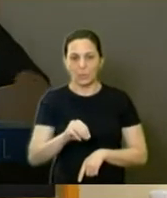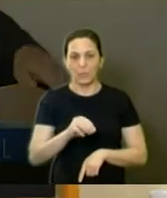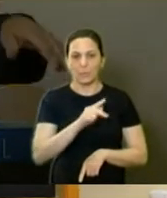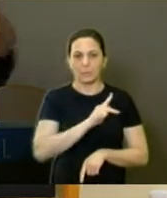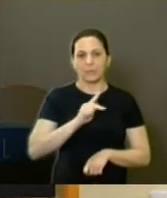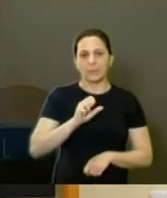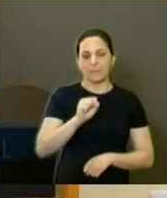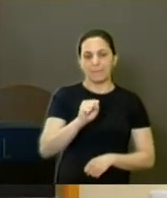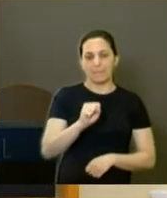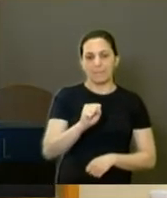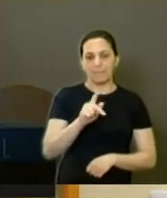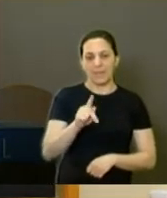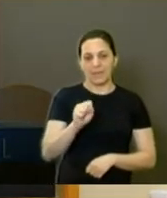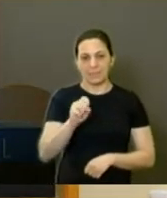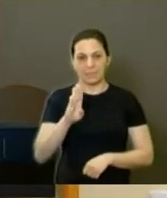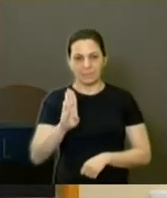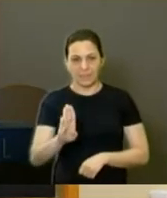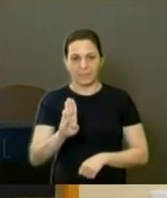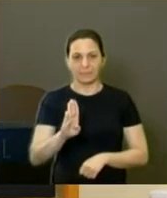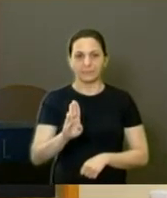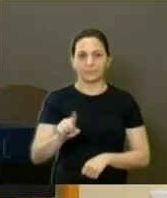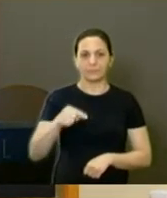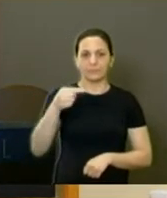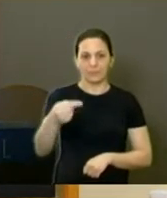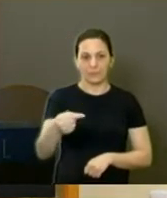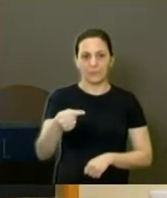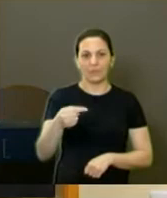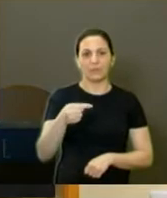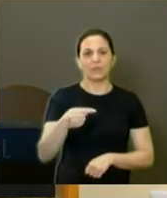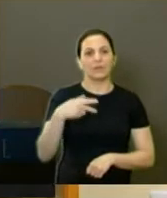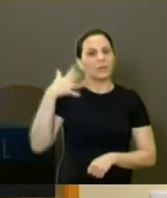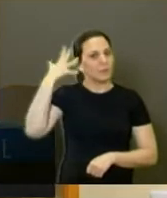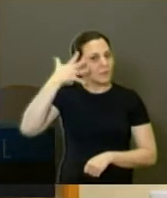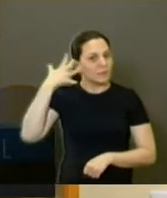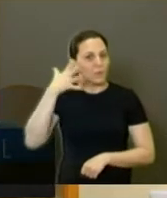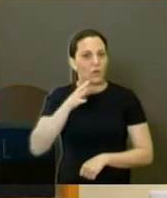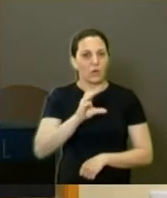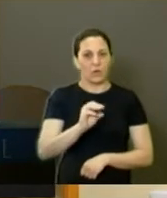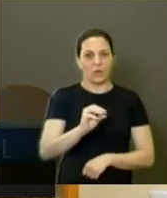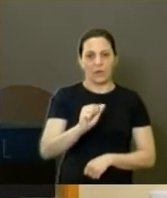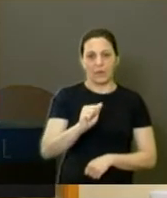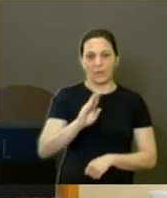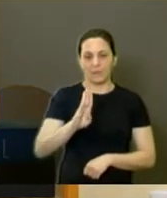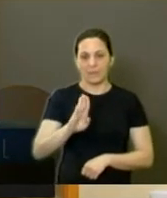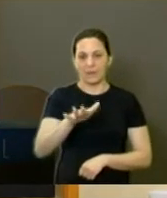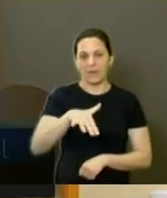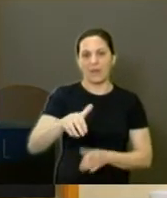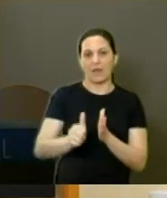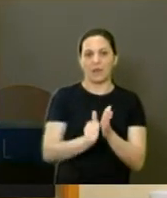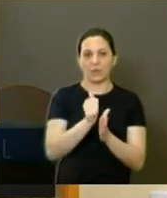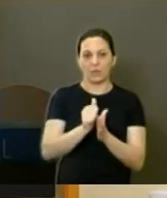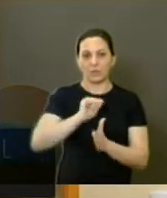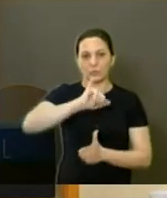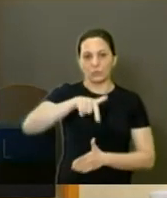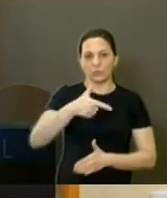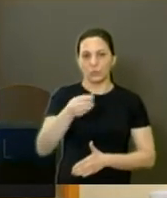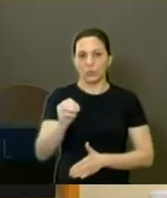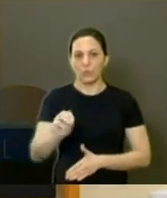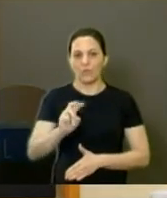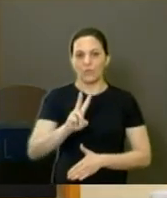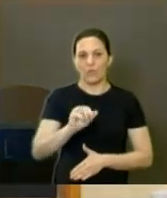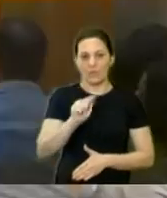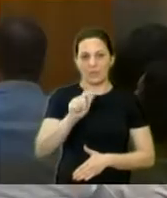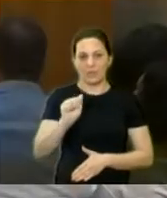PSB. Com a palavra agora, presidente da Ordem dos Advogados do Brasil, Subseção Araraquara, doutor João Milani Veiga.